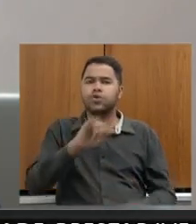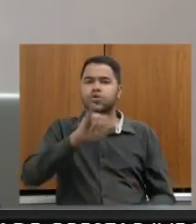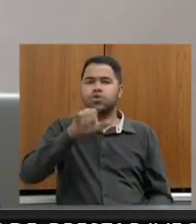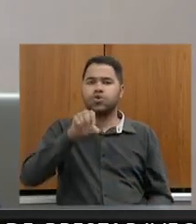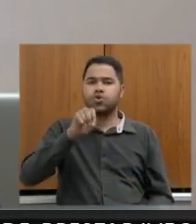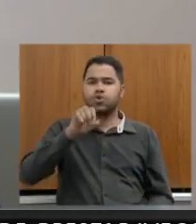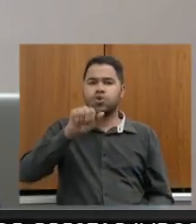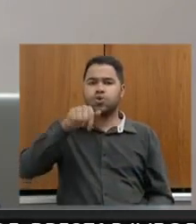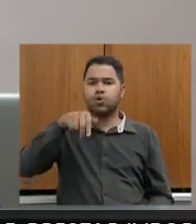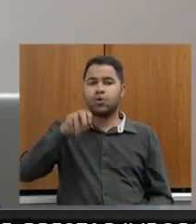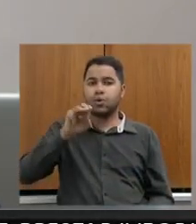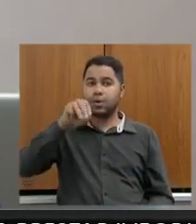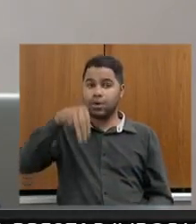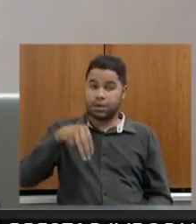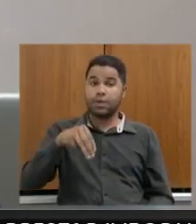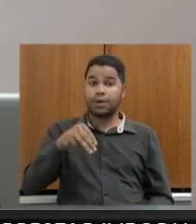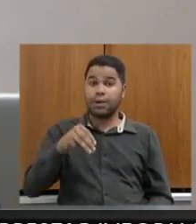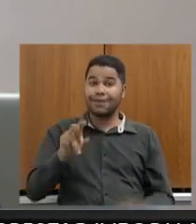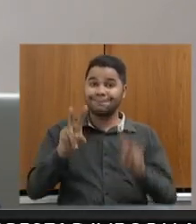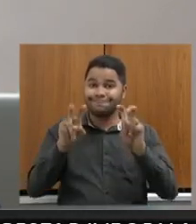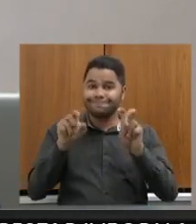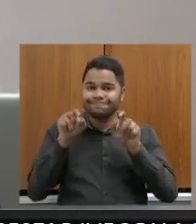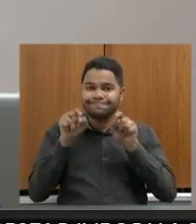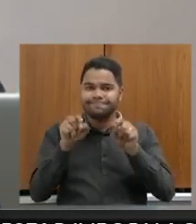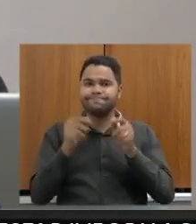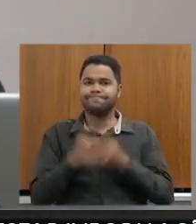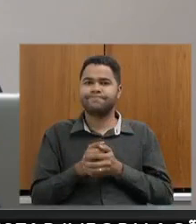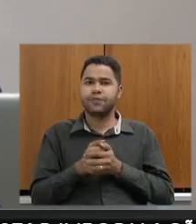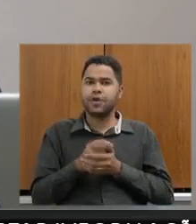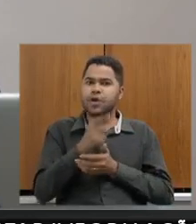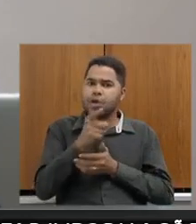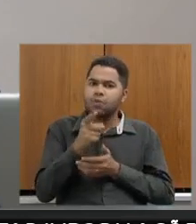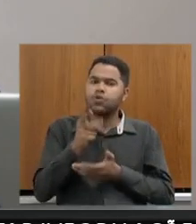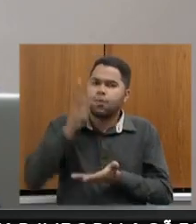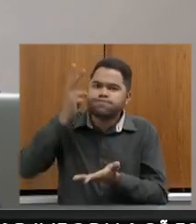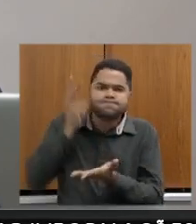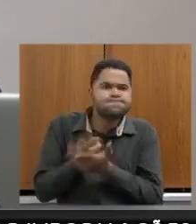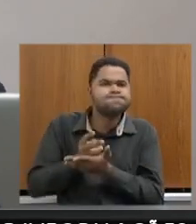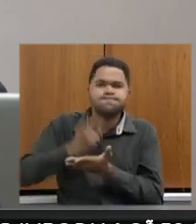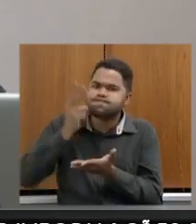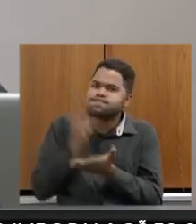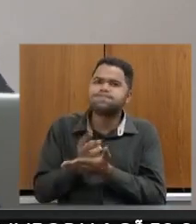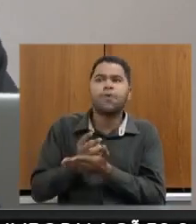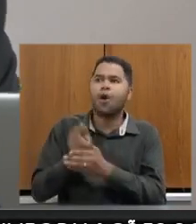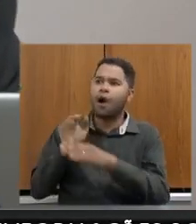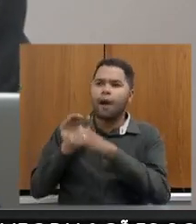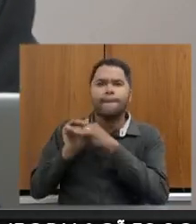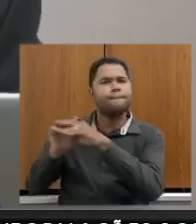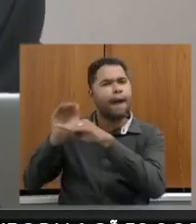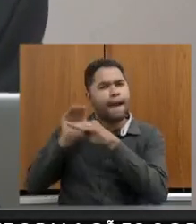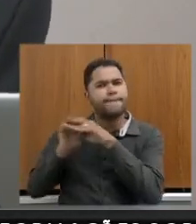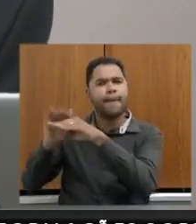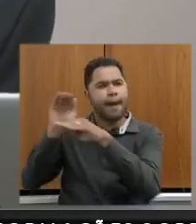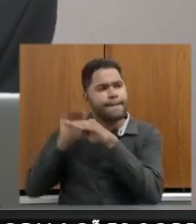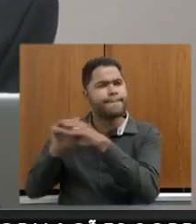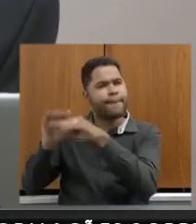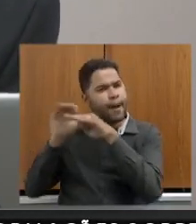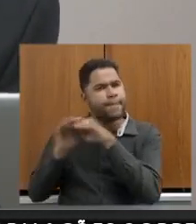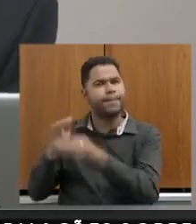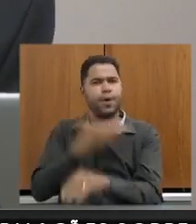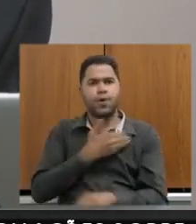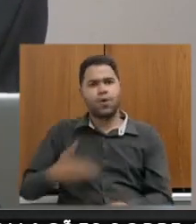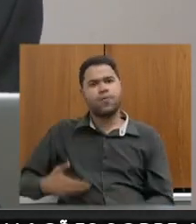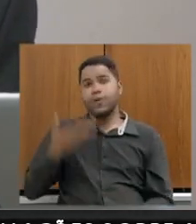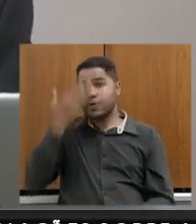essa essa temática efetivo é que o senhor persista o tempo todo Covelo porque a gente